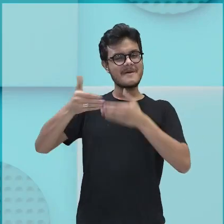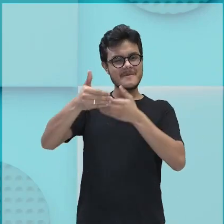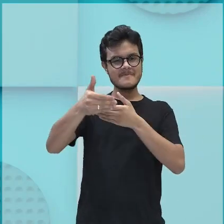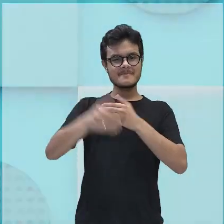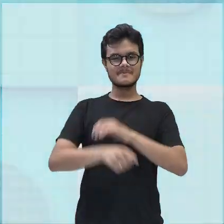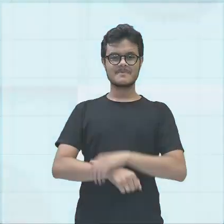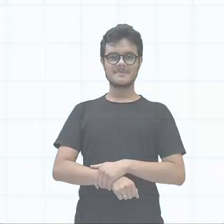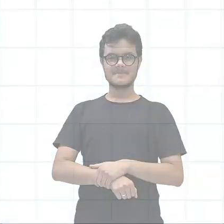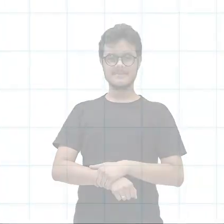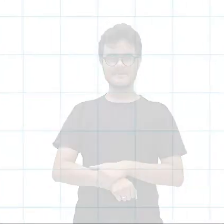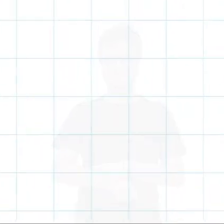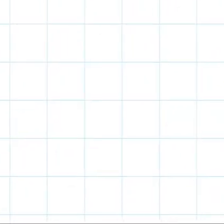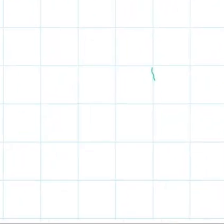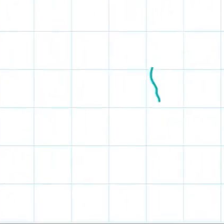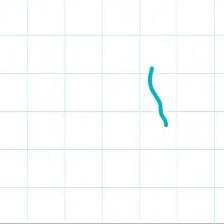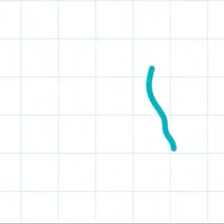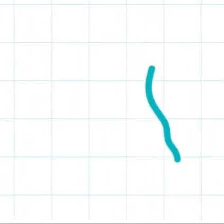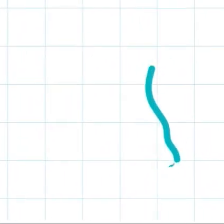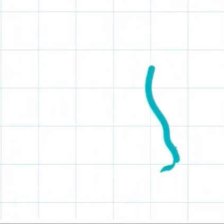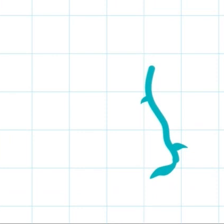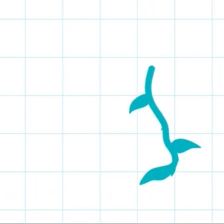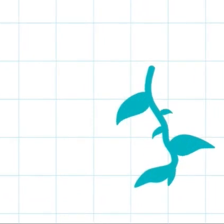iniciar?